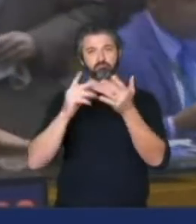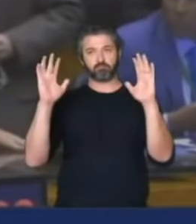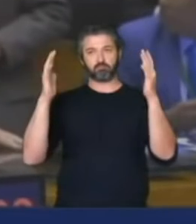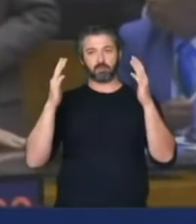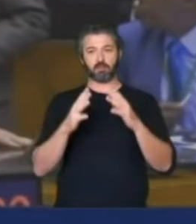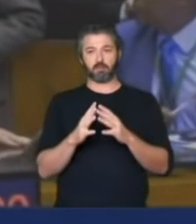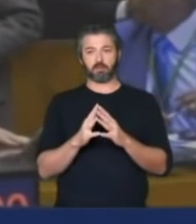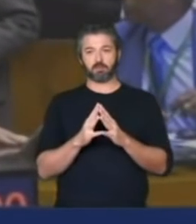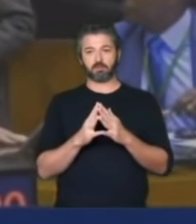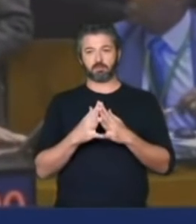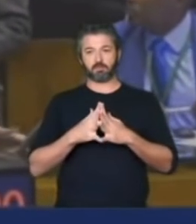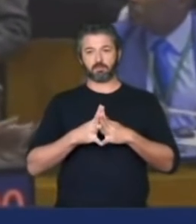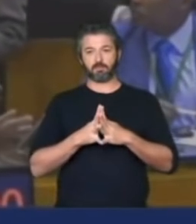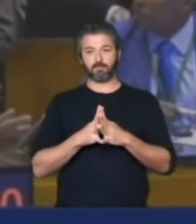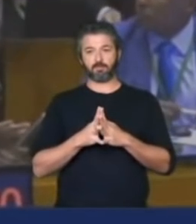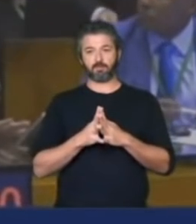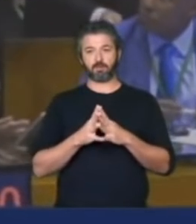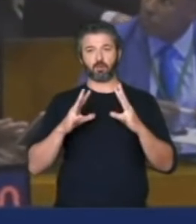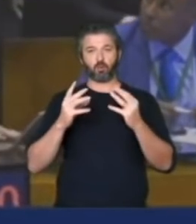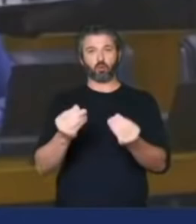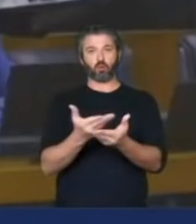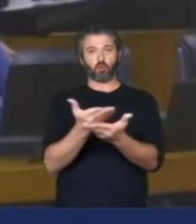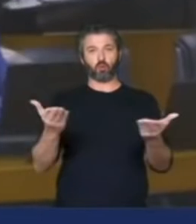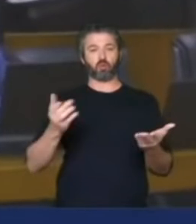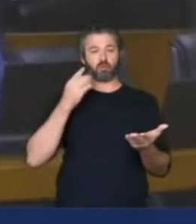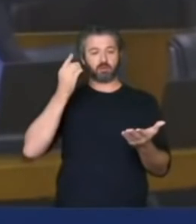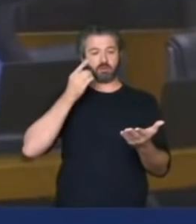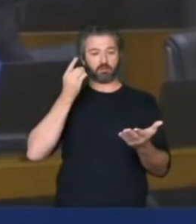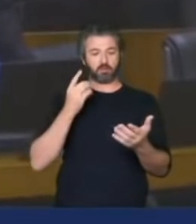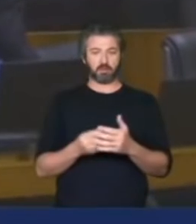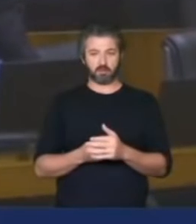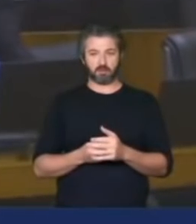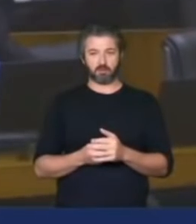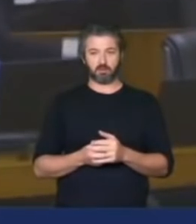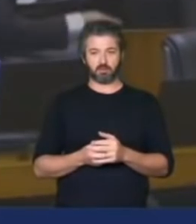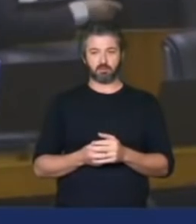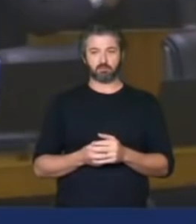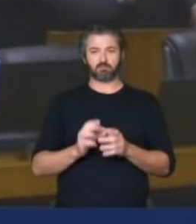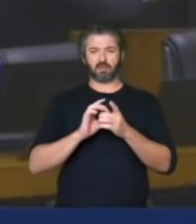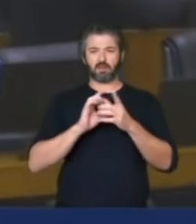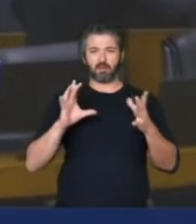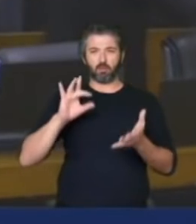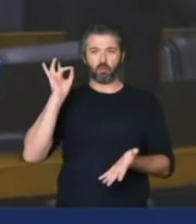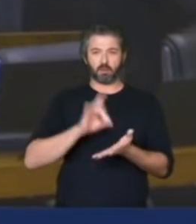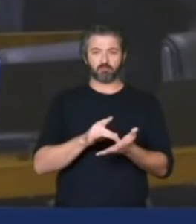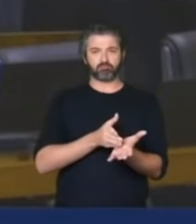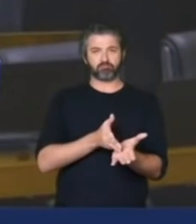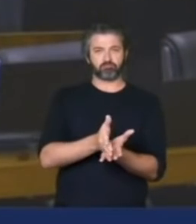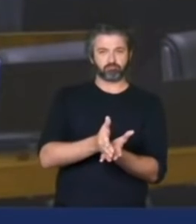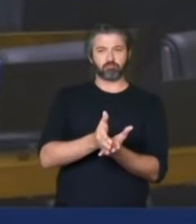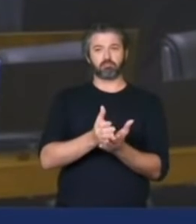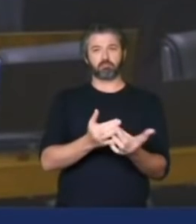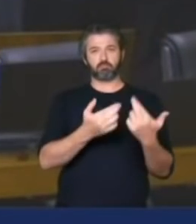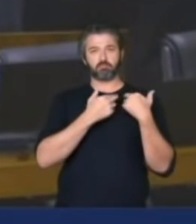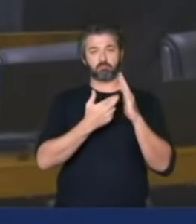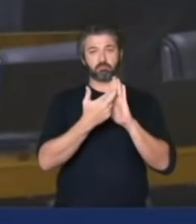Queria parabenizar a todos os senhores deputados e deputadas que, democraticamente, cumprindo o que preceitua o